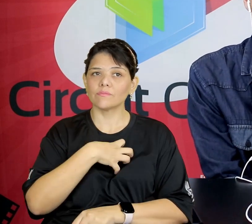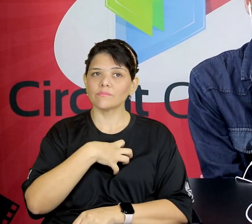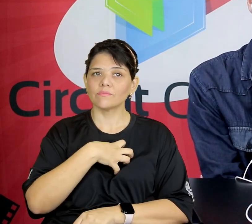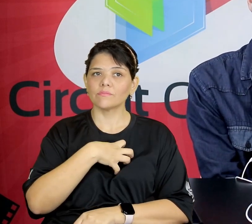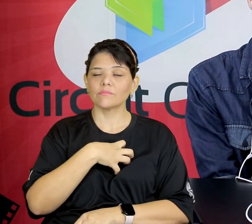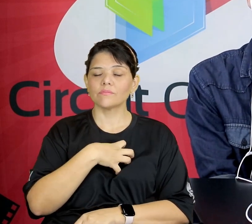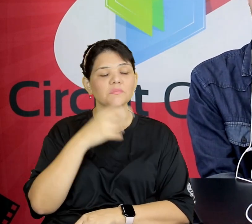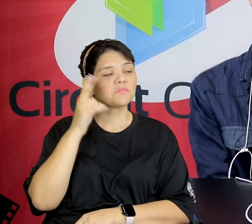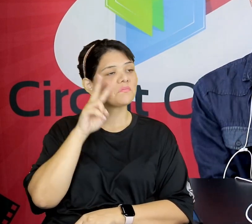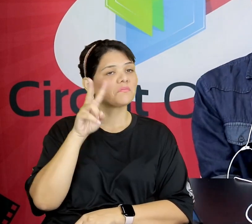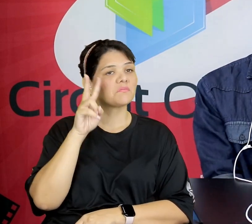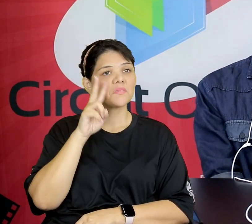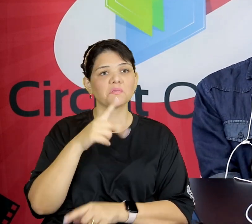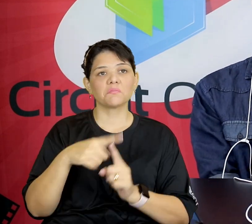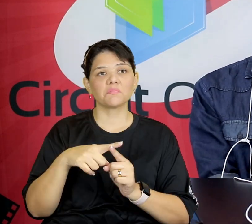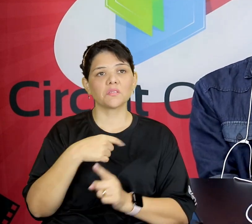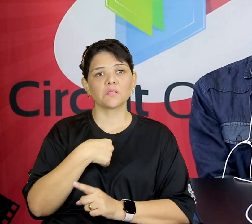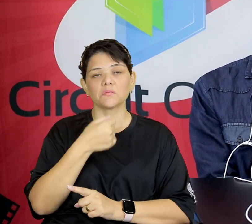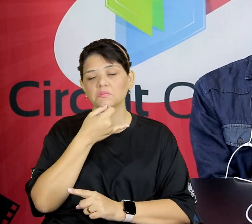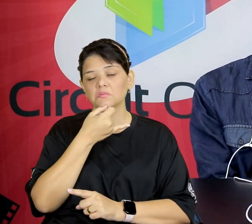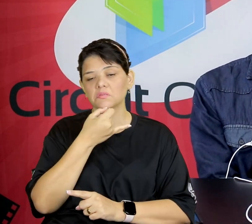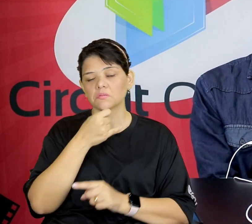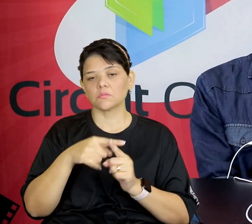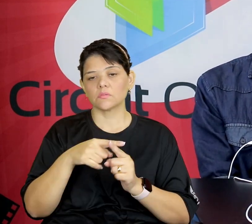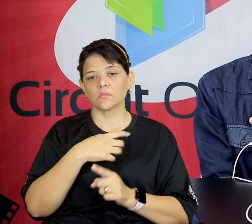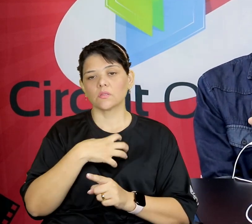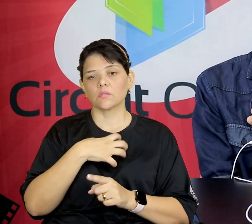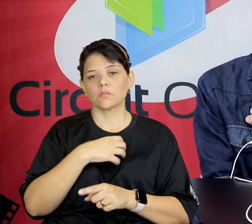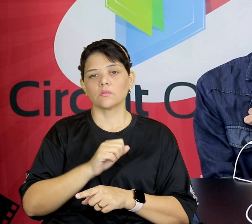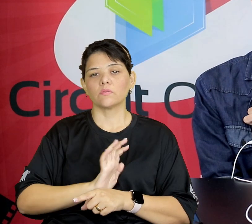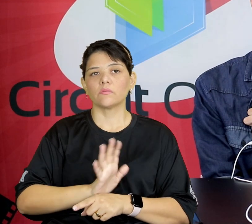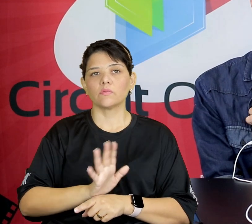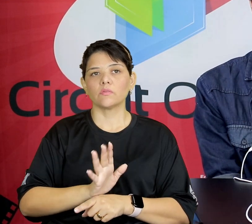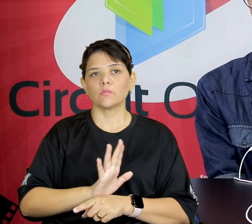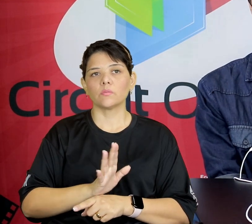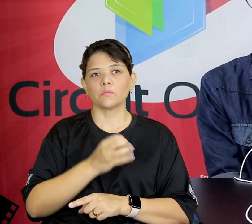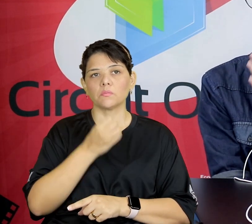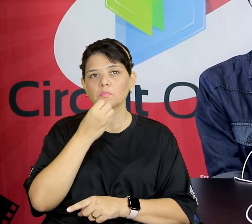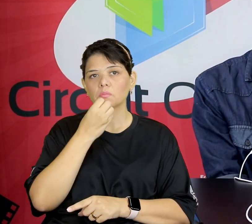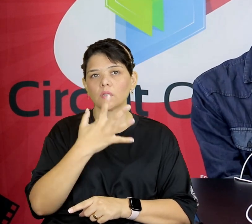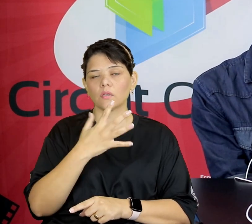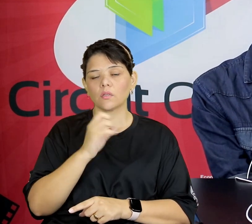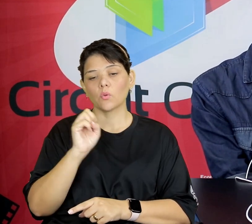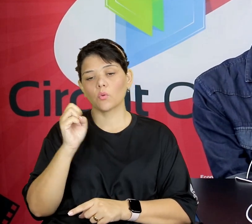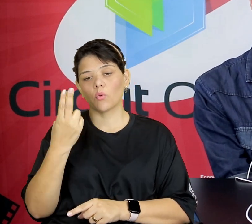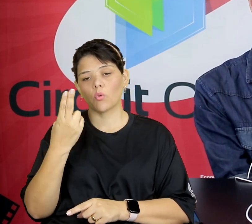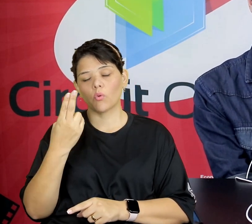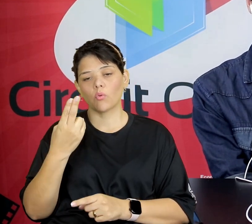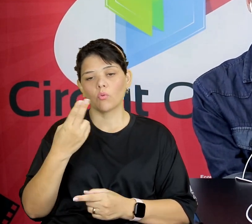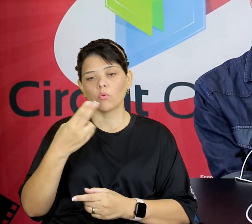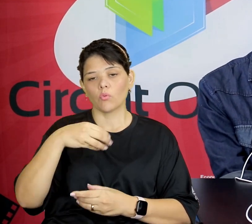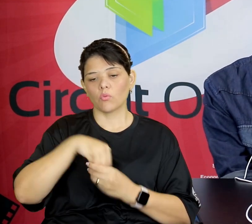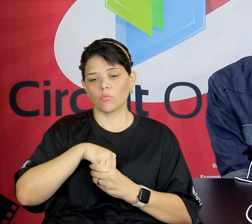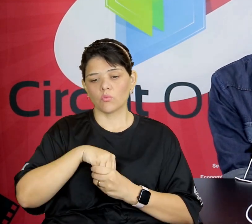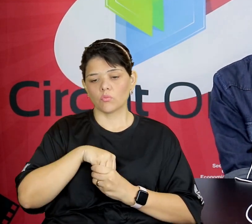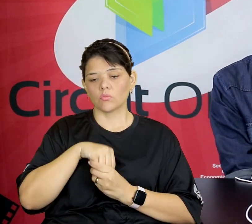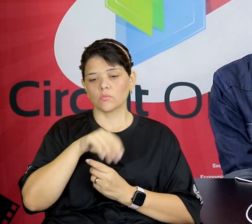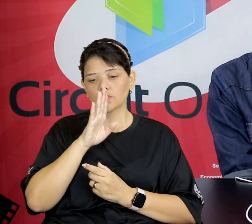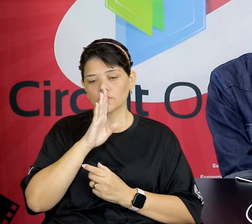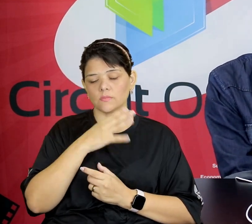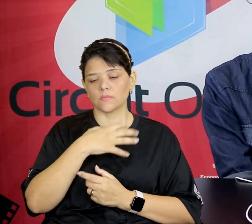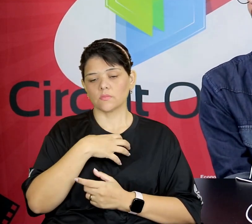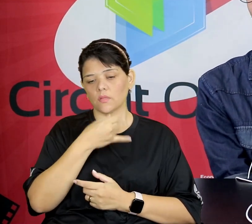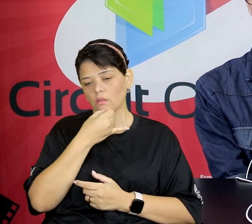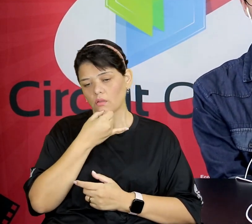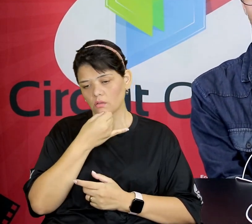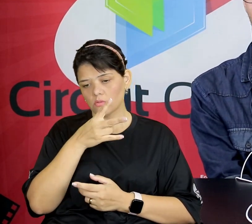mais porque está chateado, porque o filme te divertiu. Ou então você tem alguma coisa guardada assim no fundo que você nem sabe direito, você vê um filme, você